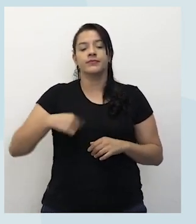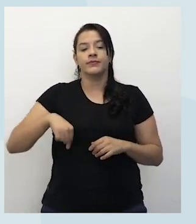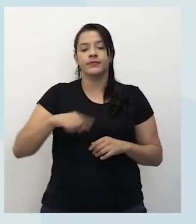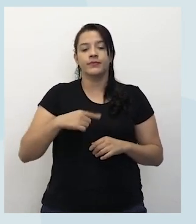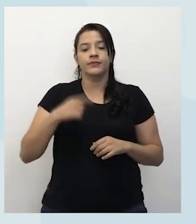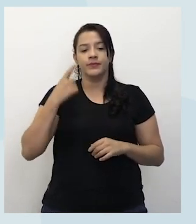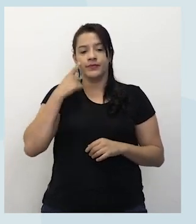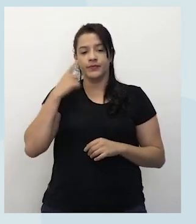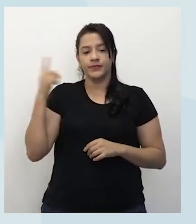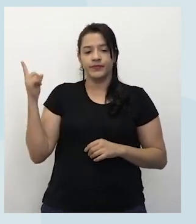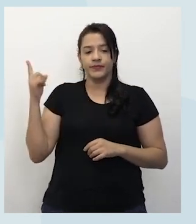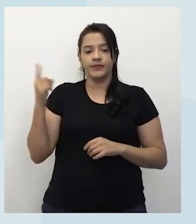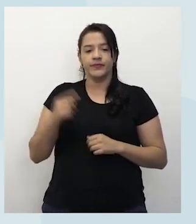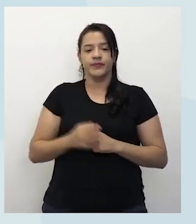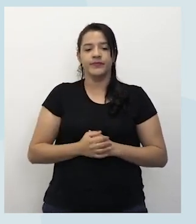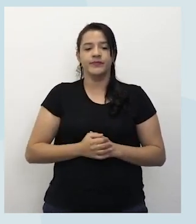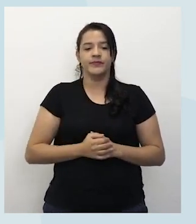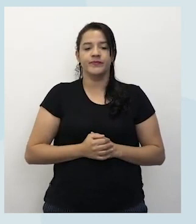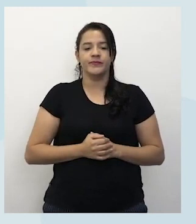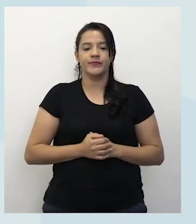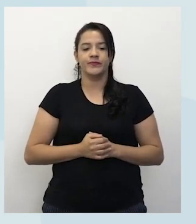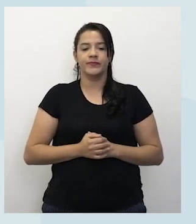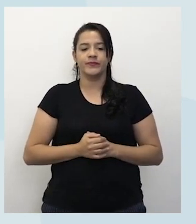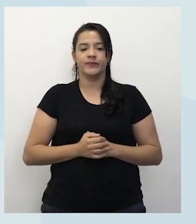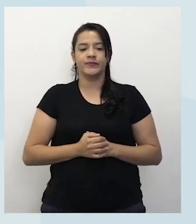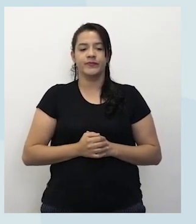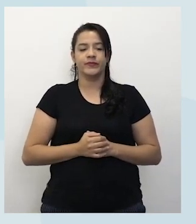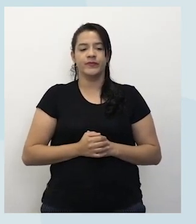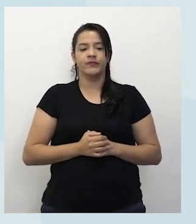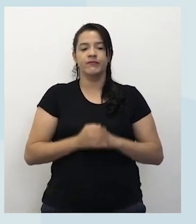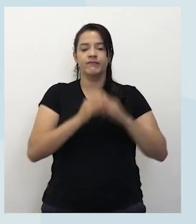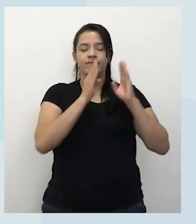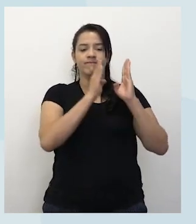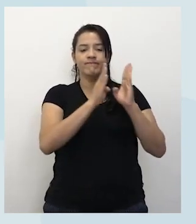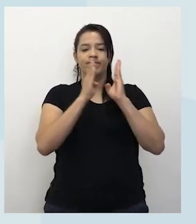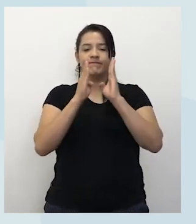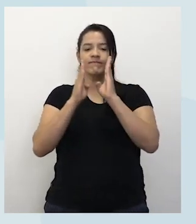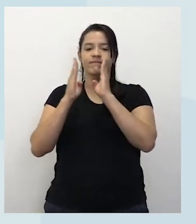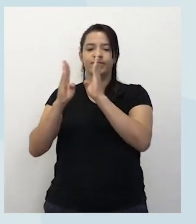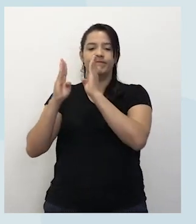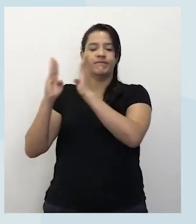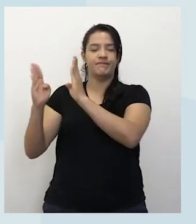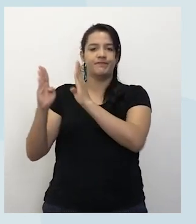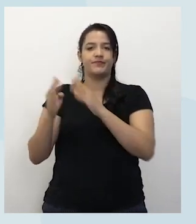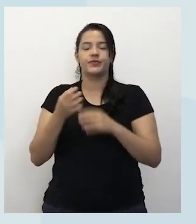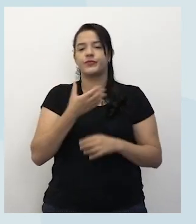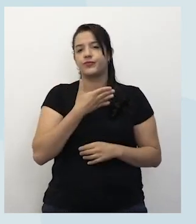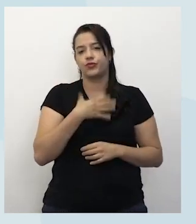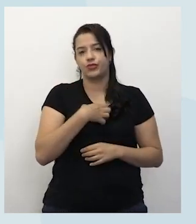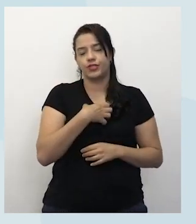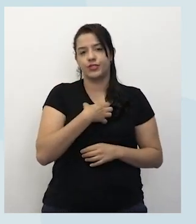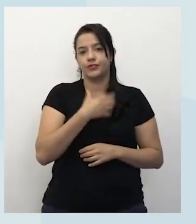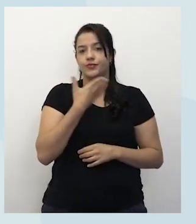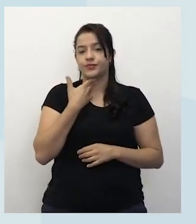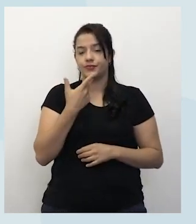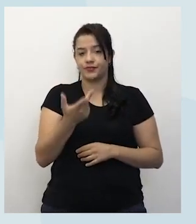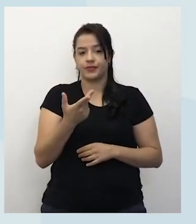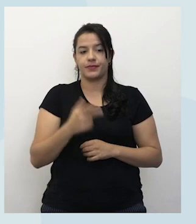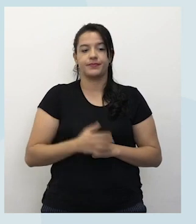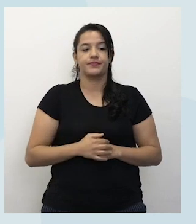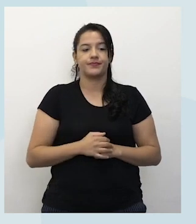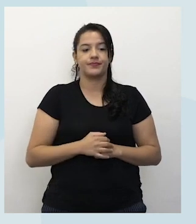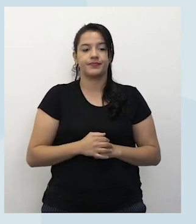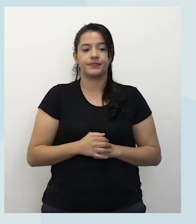uma outra aqui, ó. Essa aqui acho mais legal para tirar o print, que está dividida por som. Então, a gente tem aqui a primeira palavra